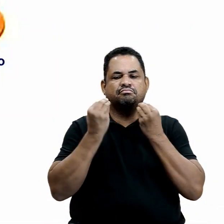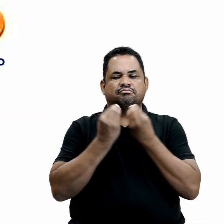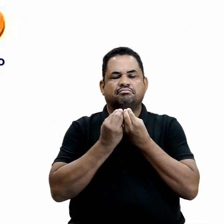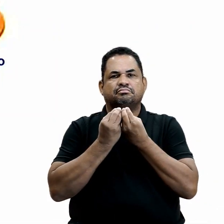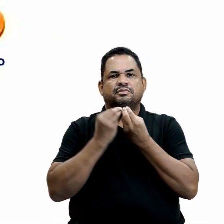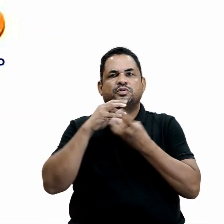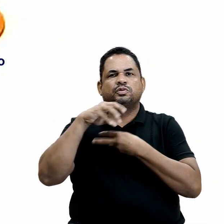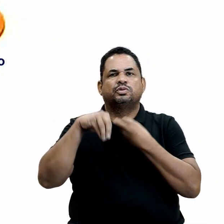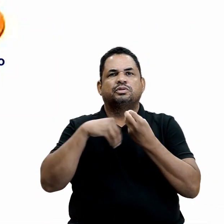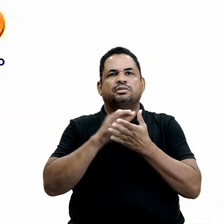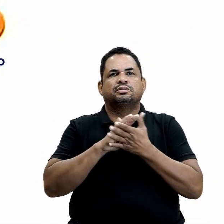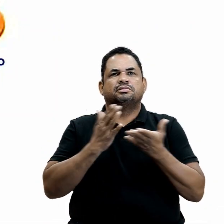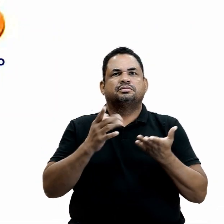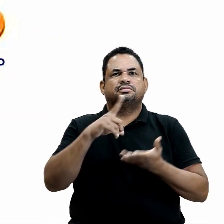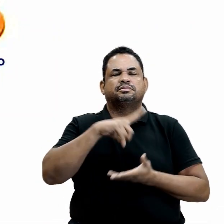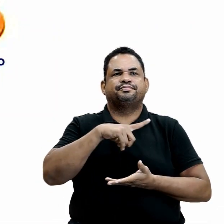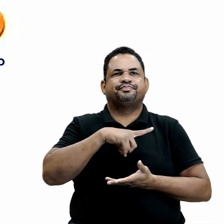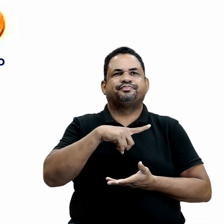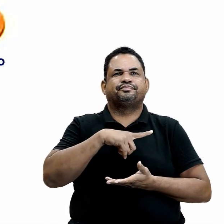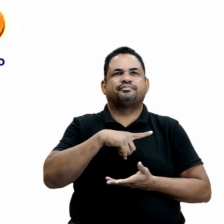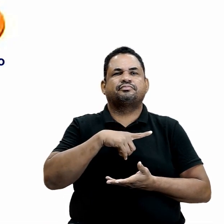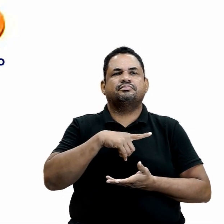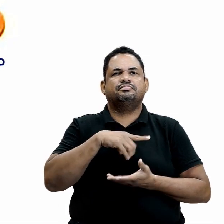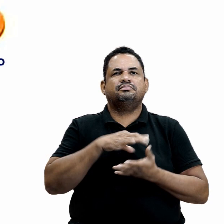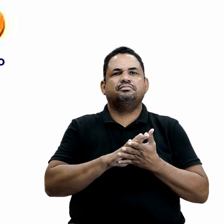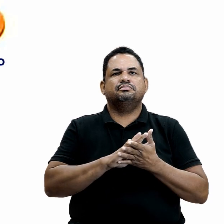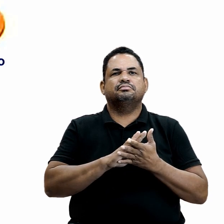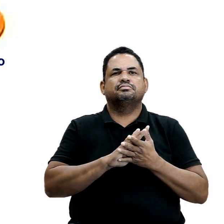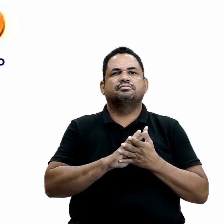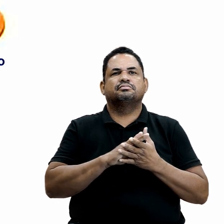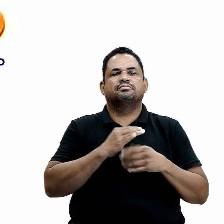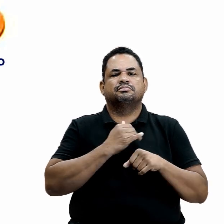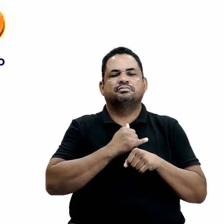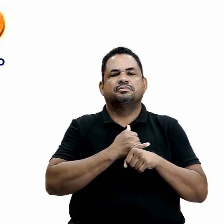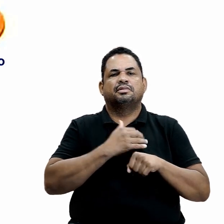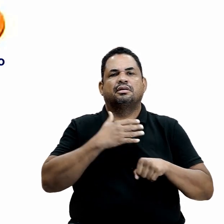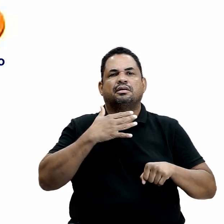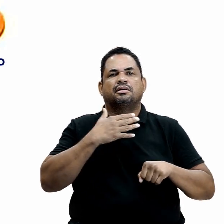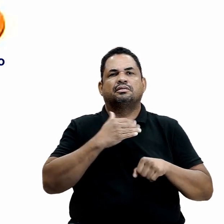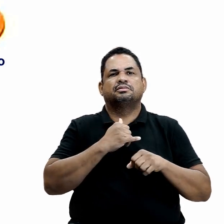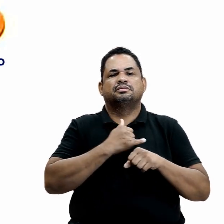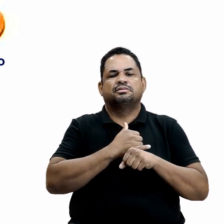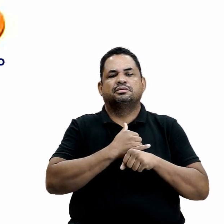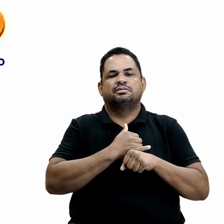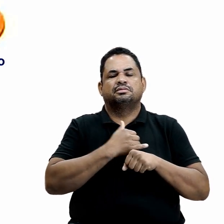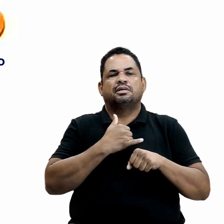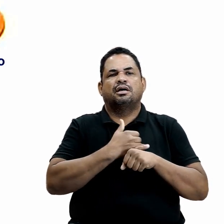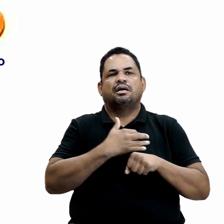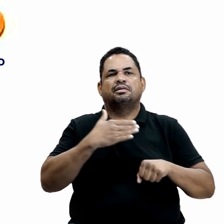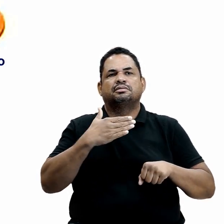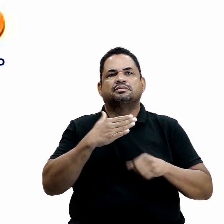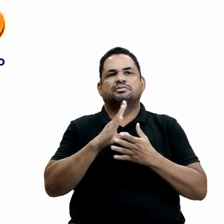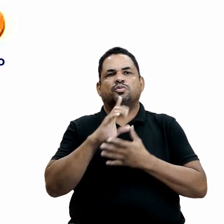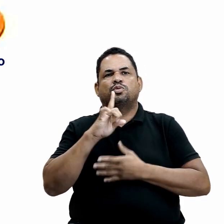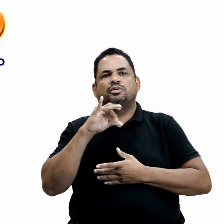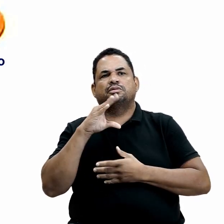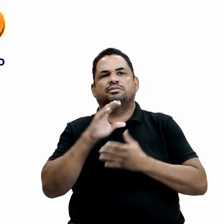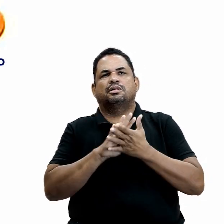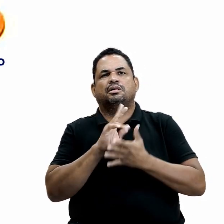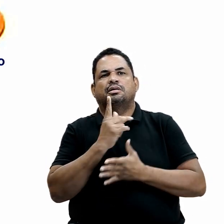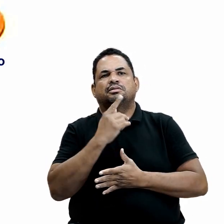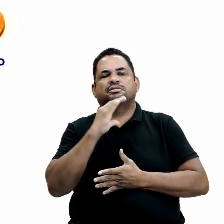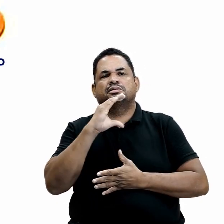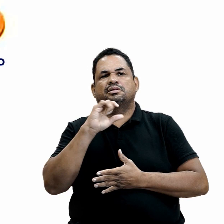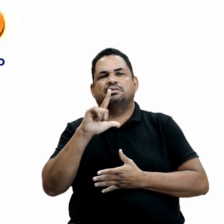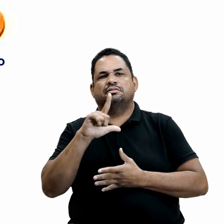compostas, então nós temos aqui, olha, ácido clorídrico, HCl. Por que é composta?